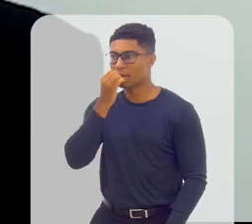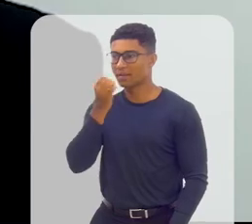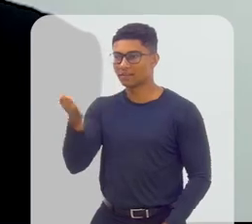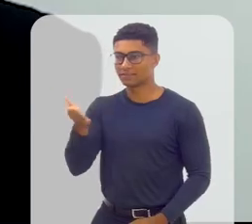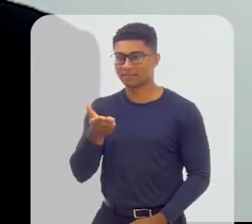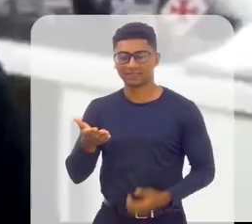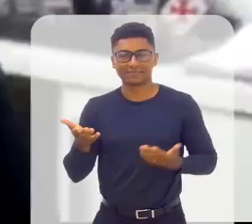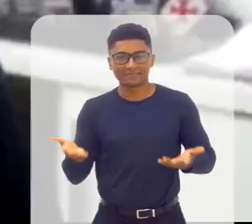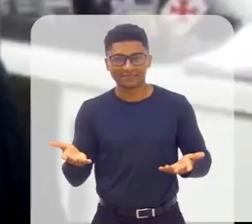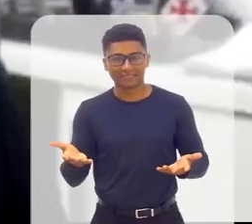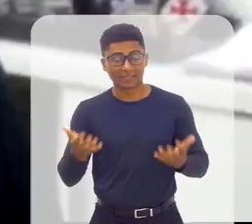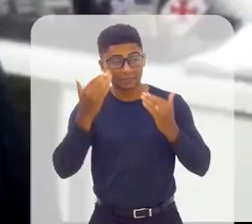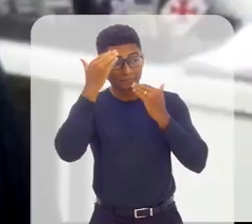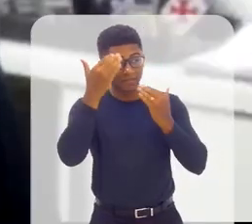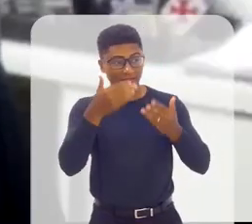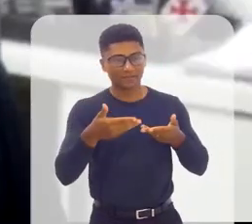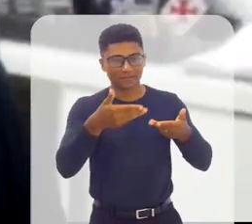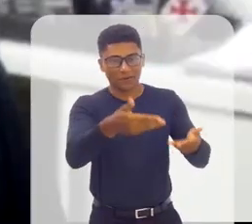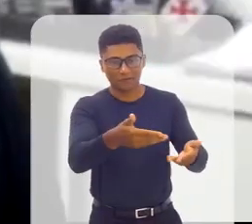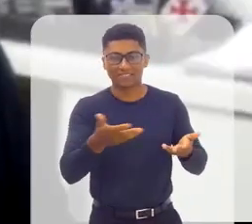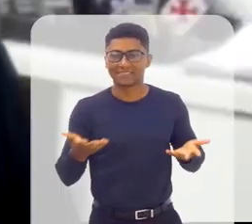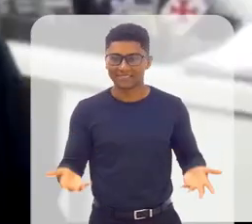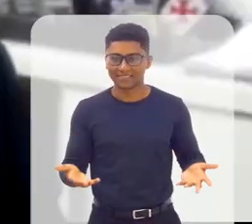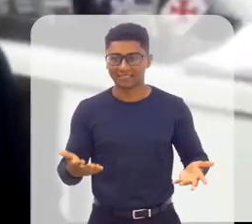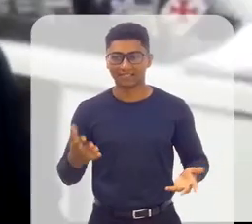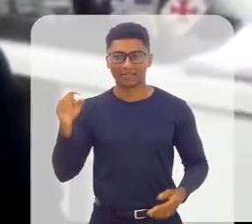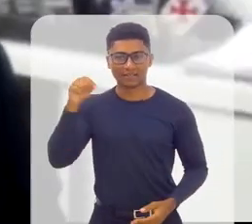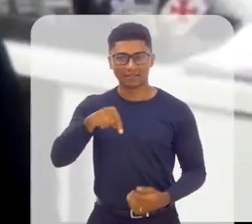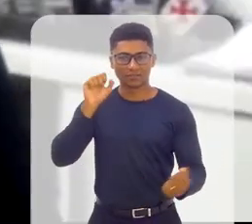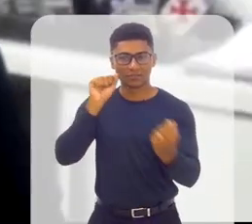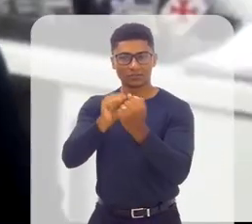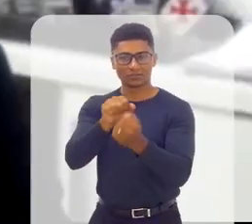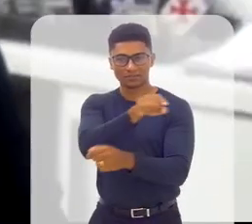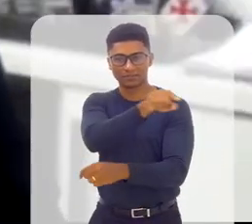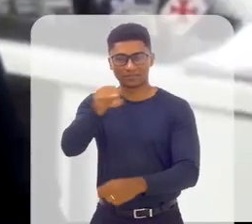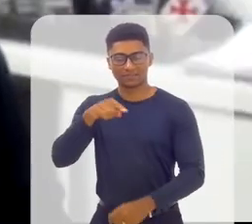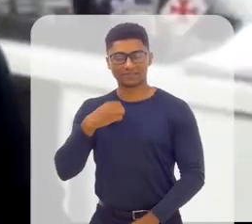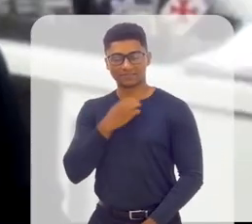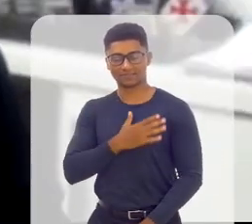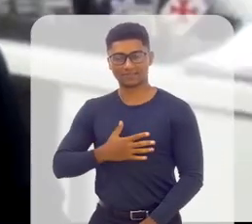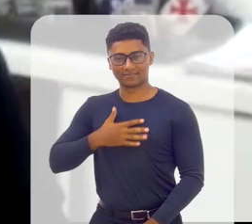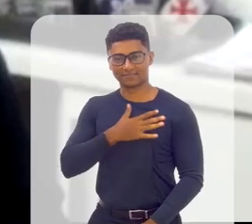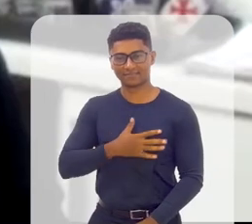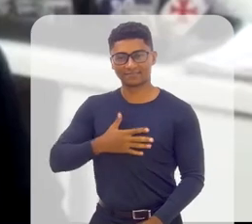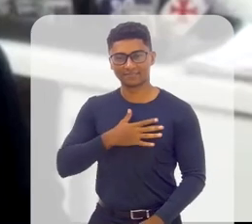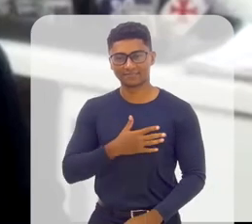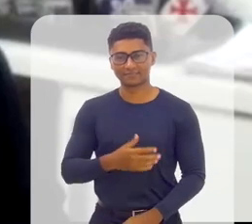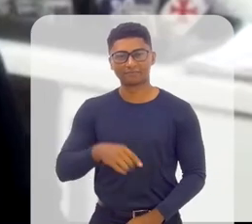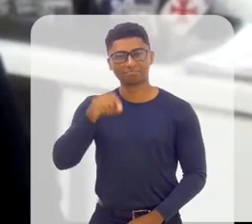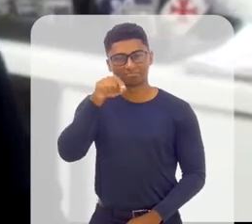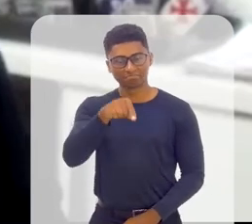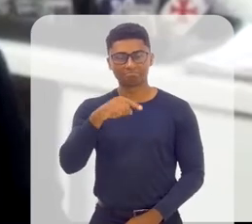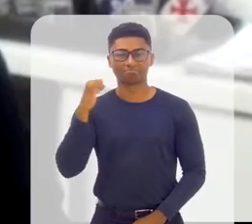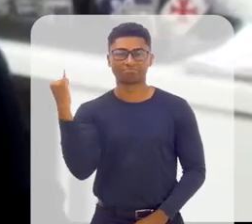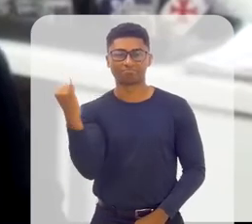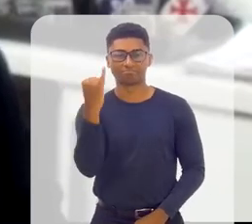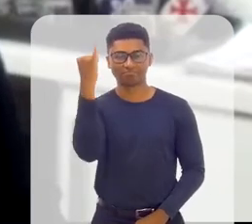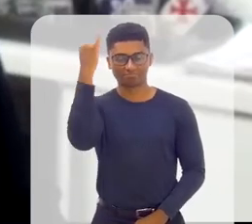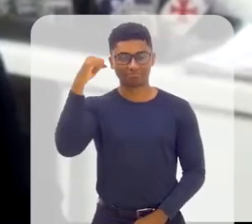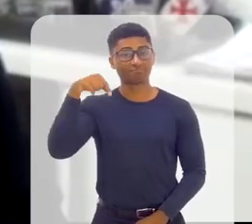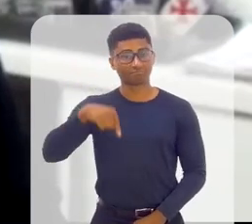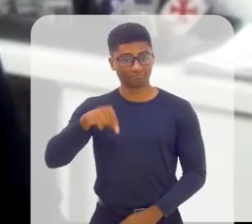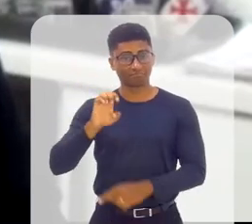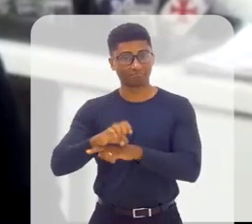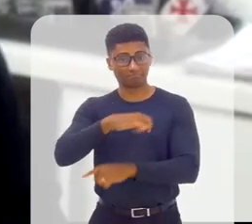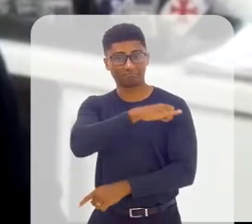bem-vindo. Obrigado, Geisa, pelo convite. Sempre um prazer estar com vocês aqui do Fórum de Desenvolvimento, essa casa tão importante para o Estado